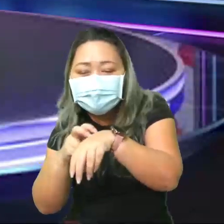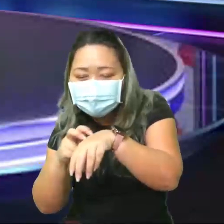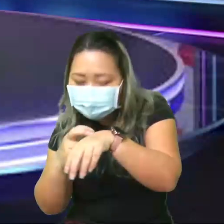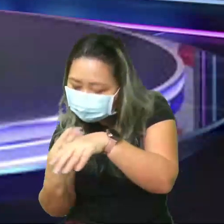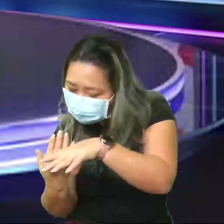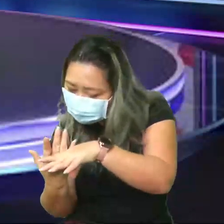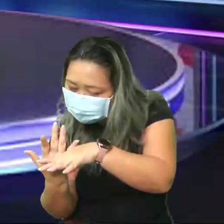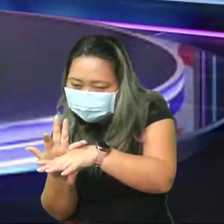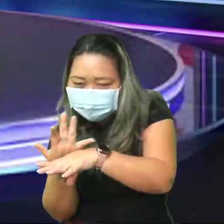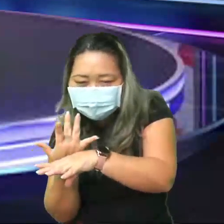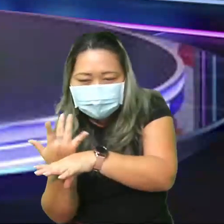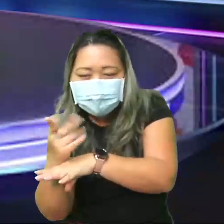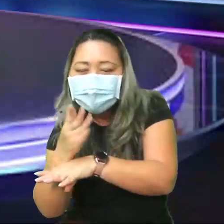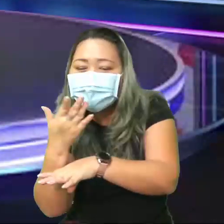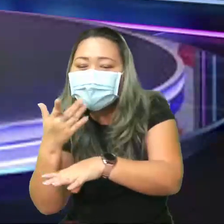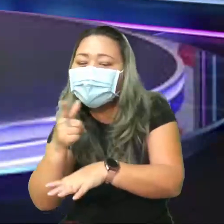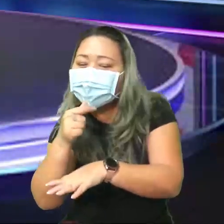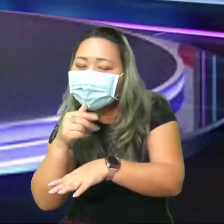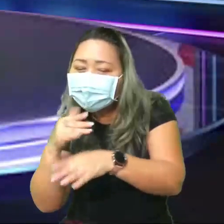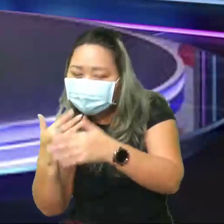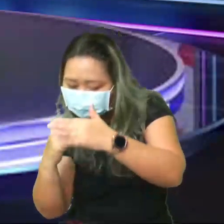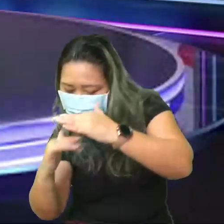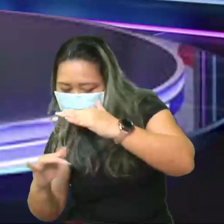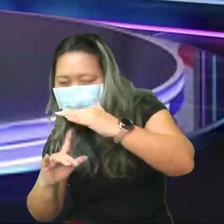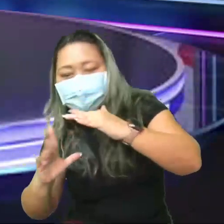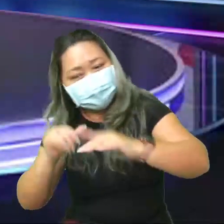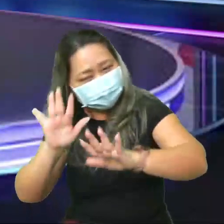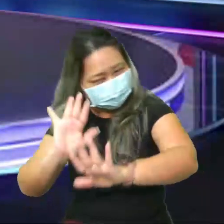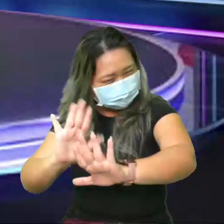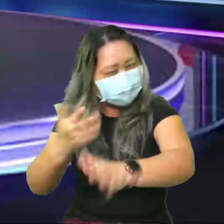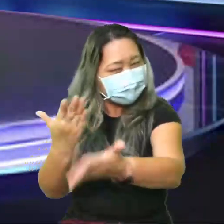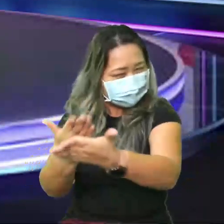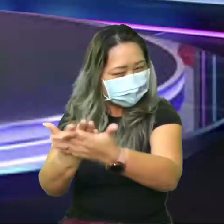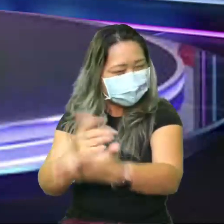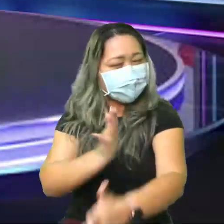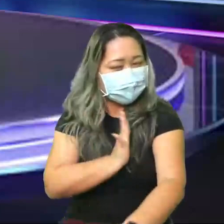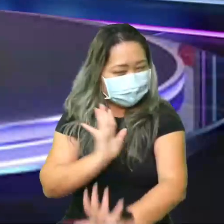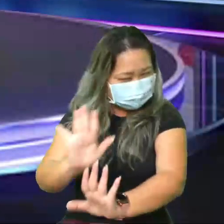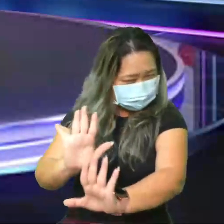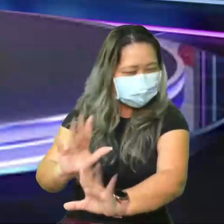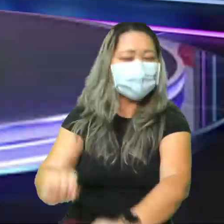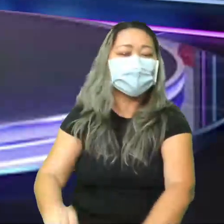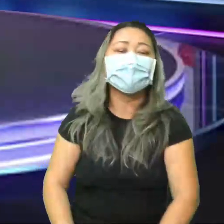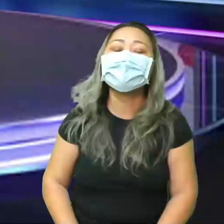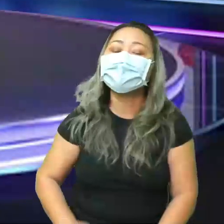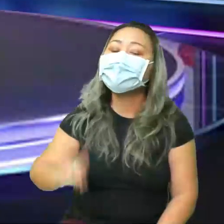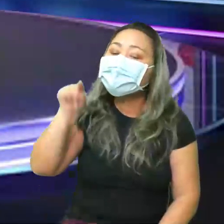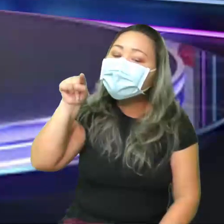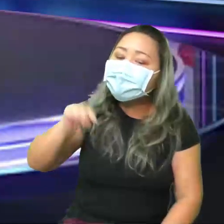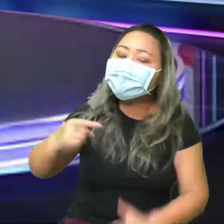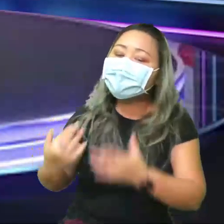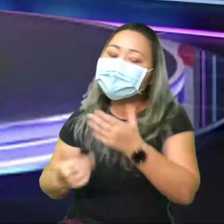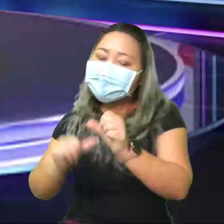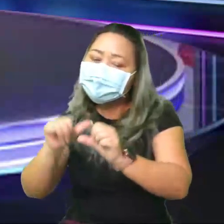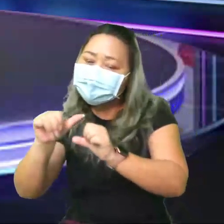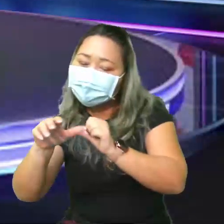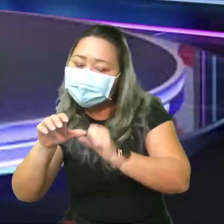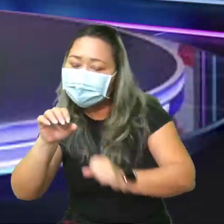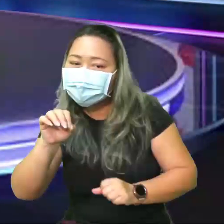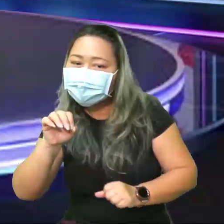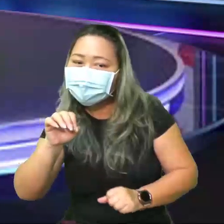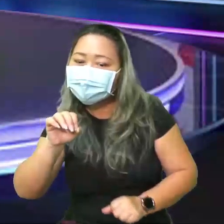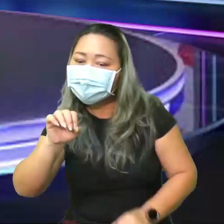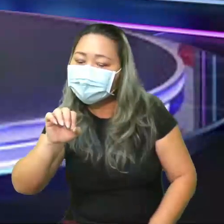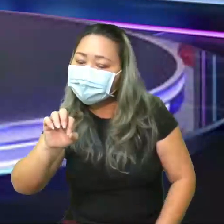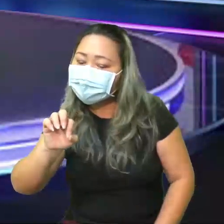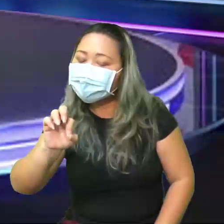partir desse processo, nós vamos ter disponibilidade de oxigênio. Todos nós, seres aeróbios, vamos utilizar esse